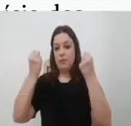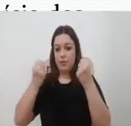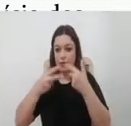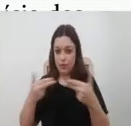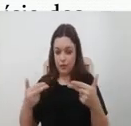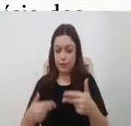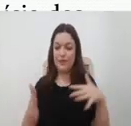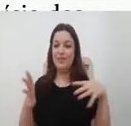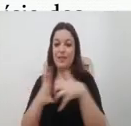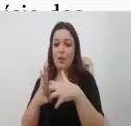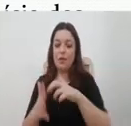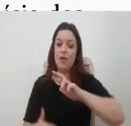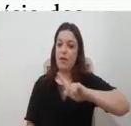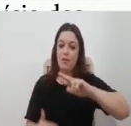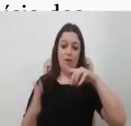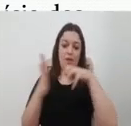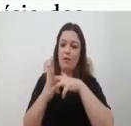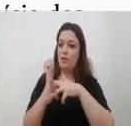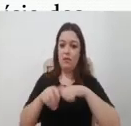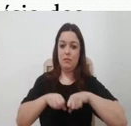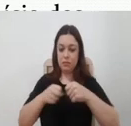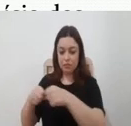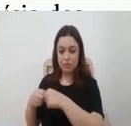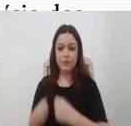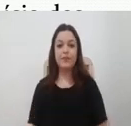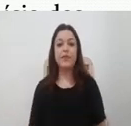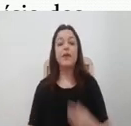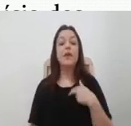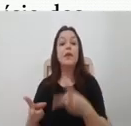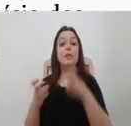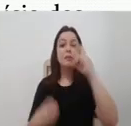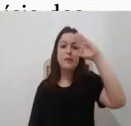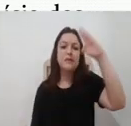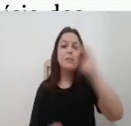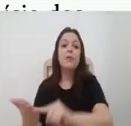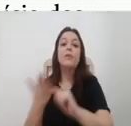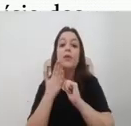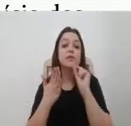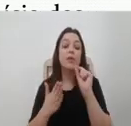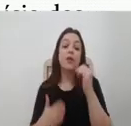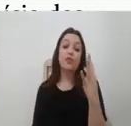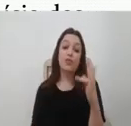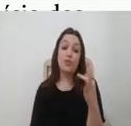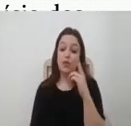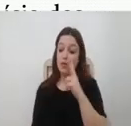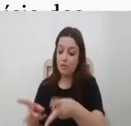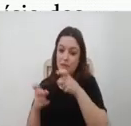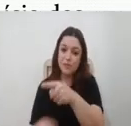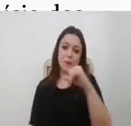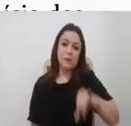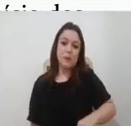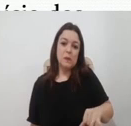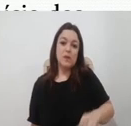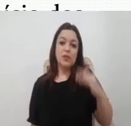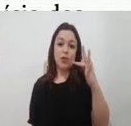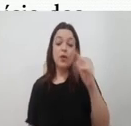Quais foram os principais indicadores que eu percebi de maus tratos? Principalmente a dor e o